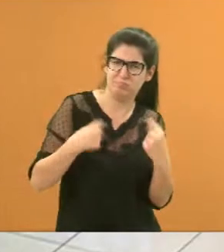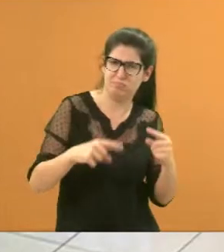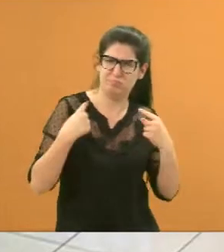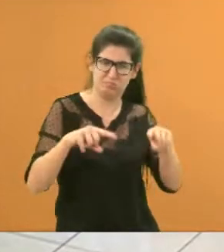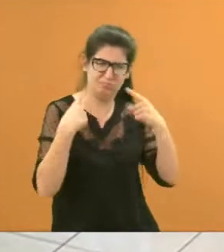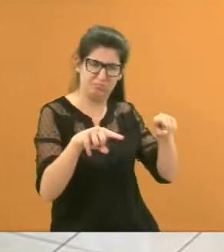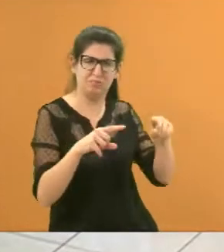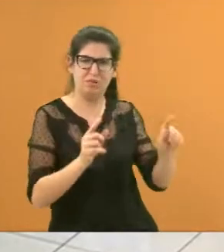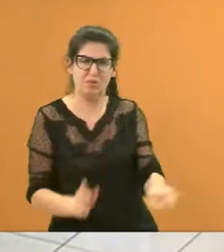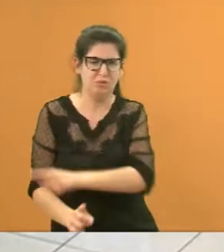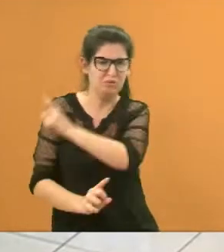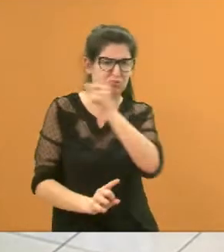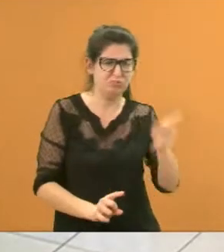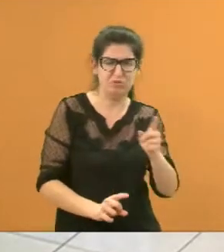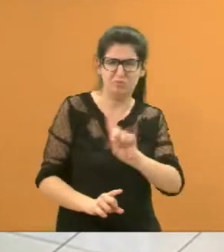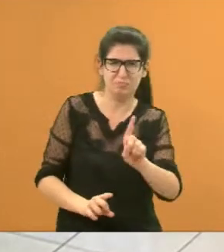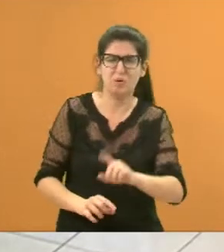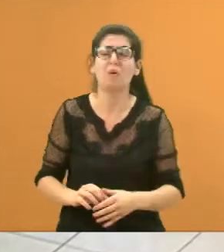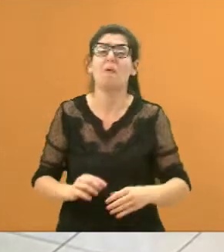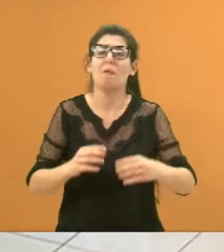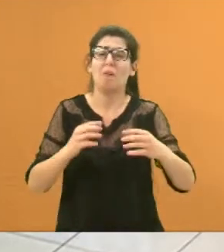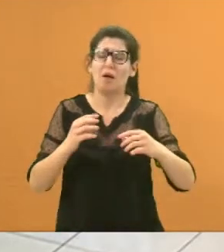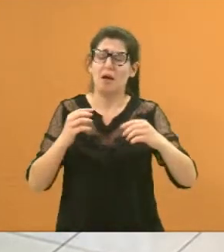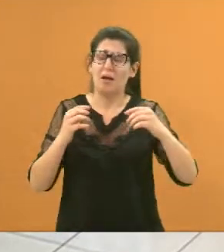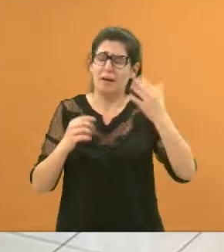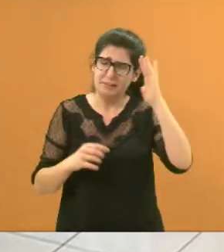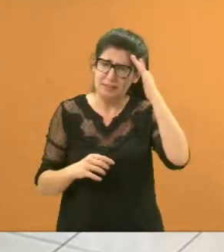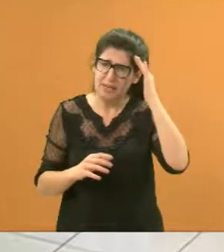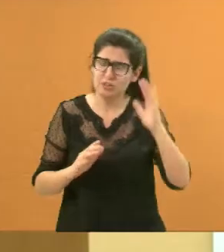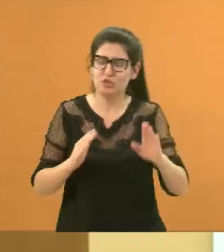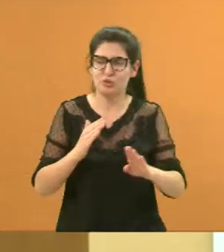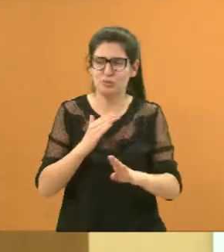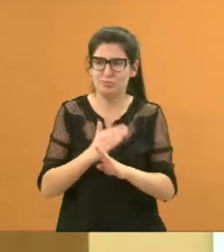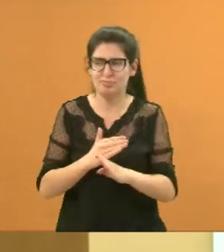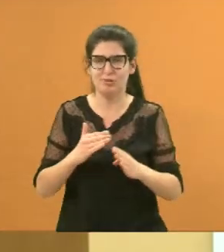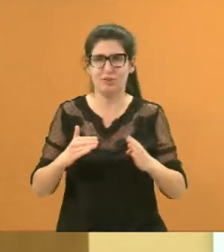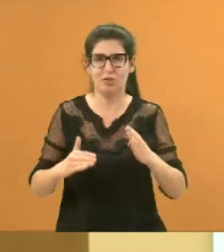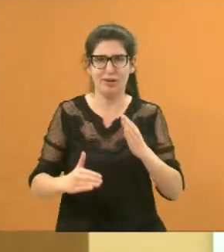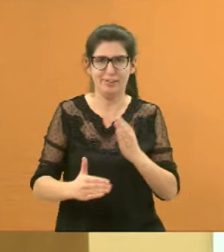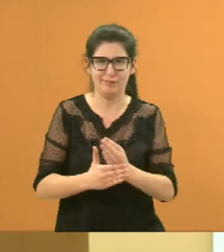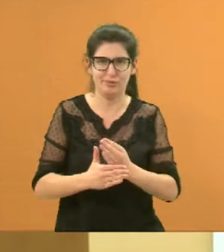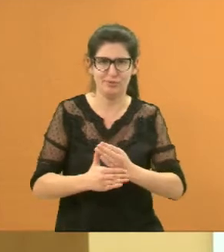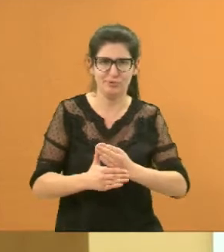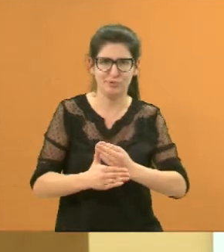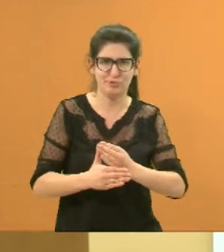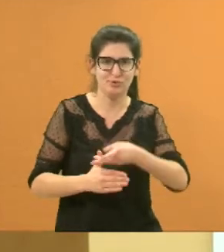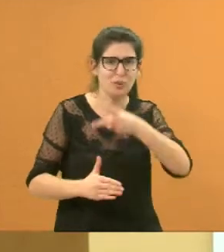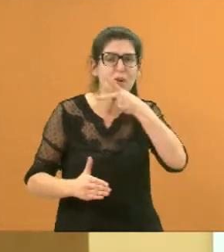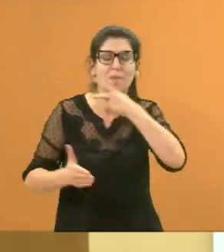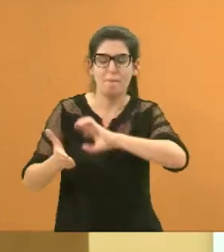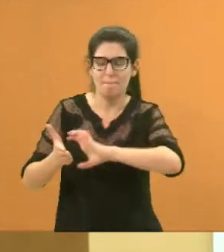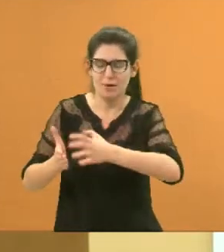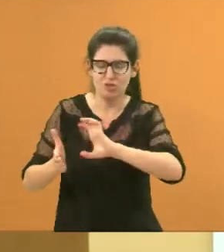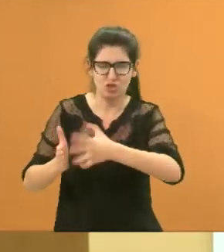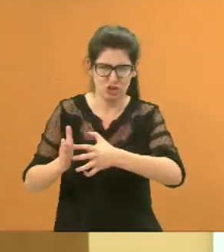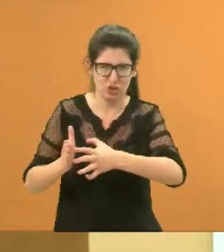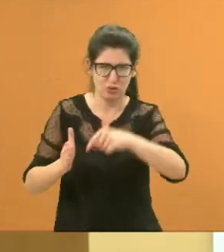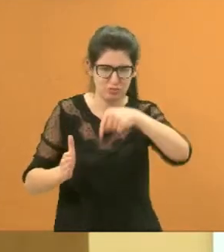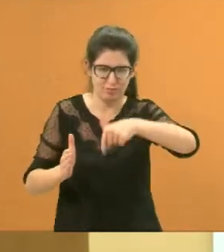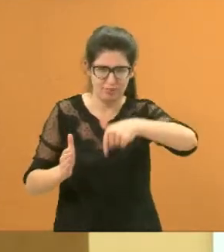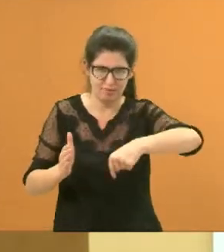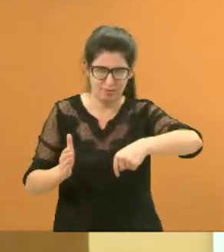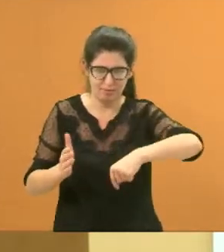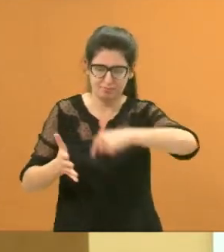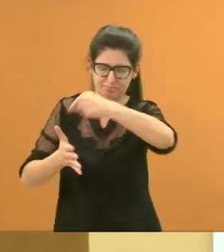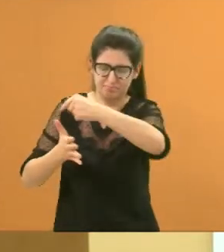PSD, o Abner do PR, o Paulinho, porque nós aqui não podemos misturar, né? Porque nós nos conhecemos, nos respeitamos, e nós não